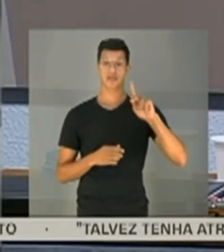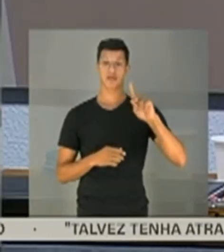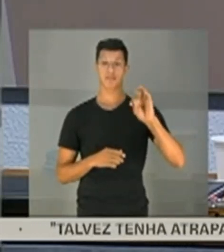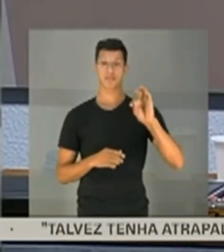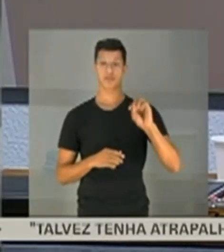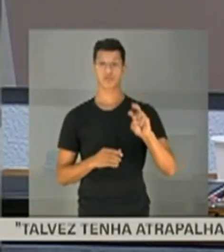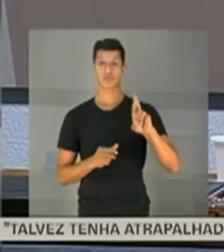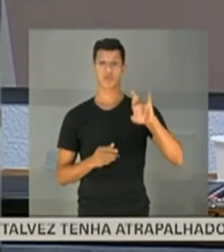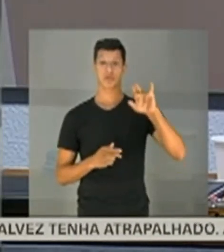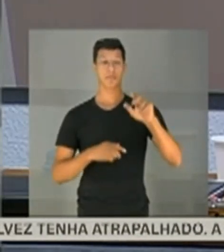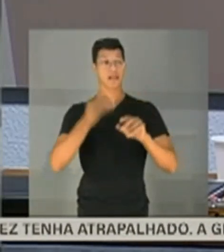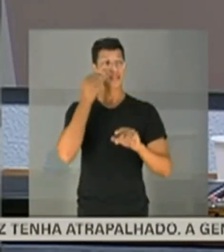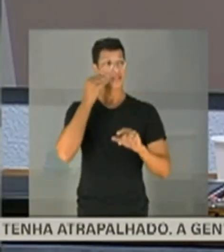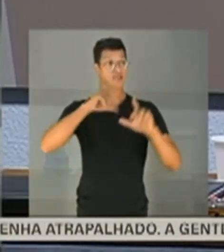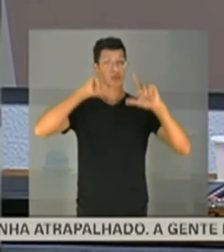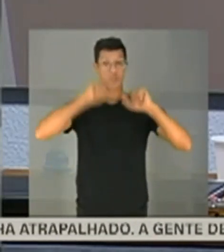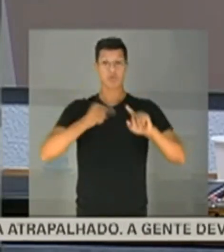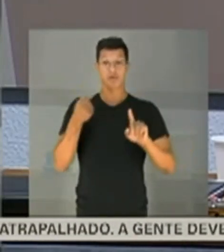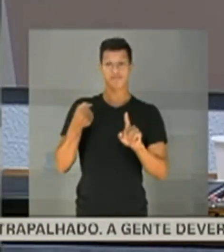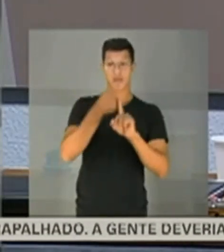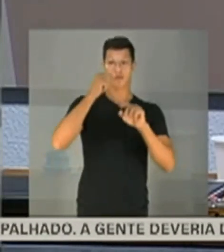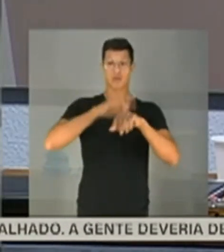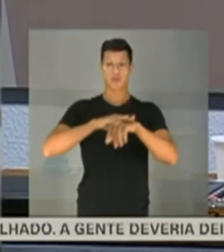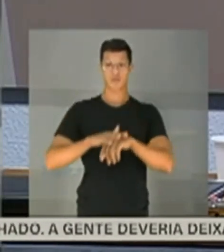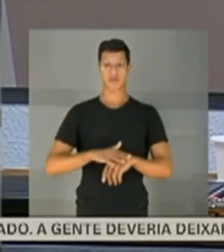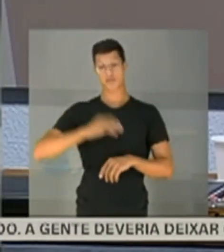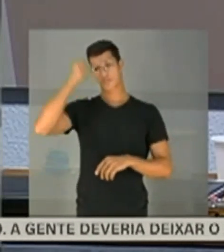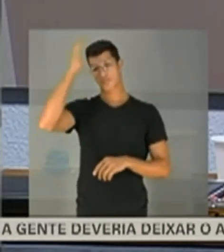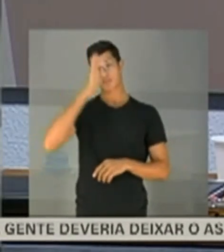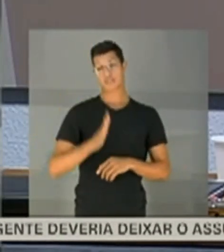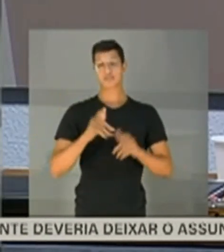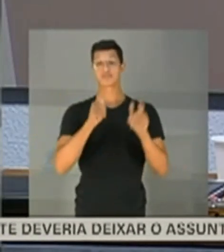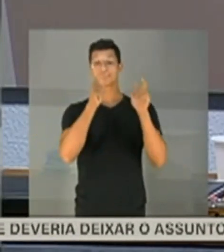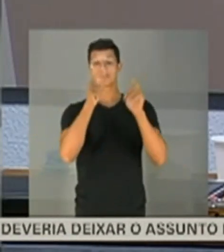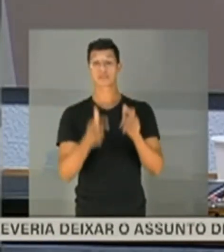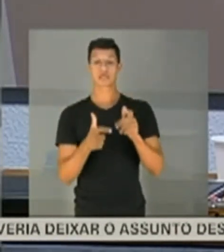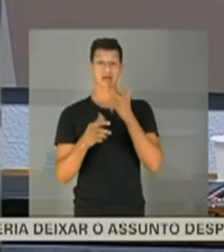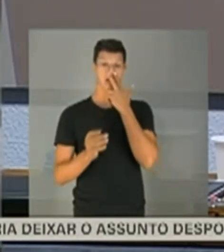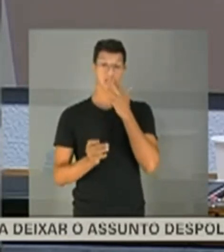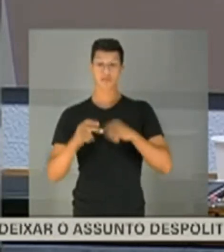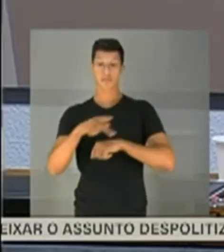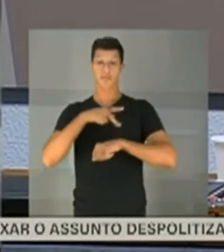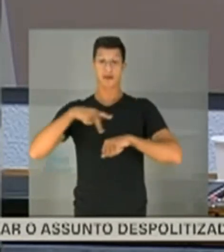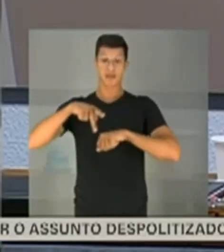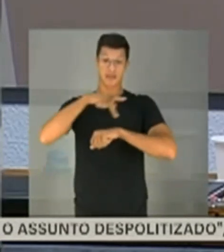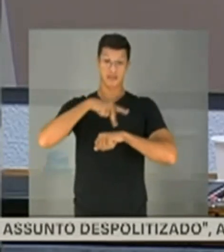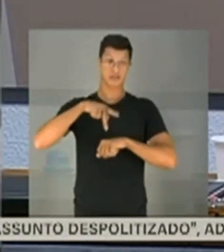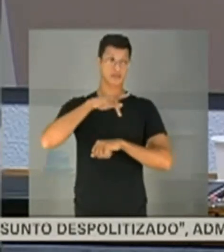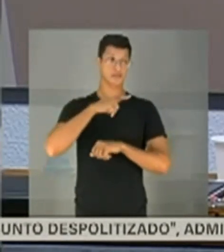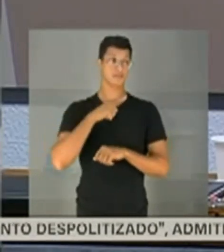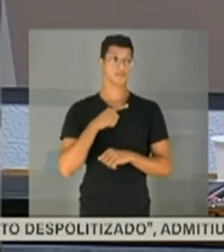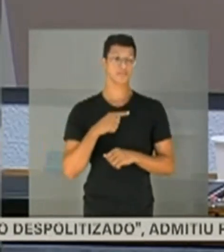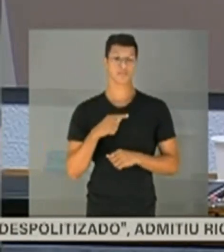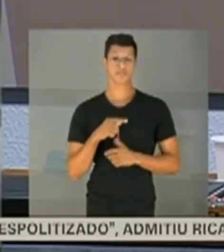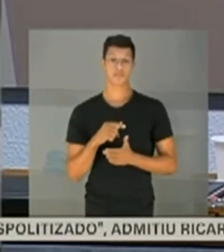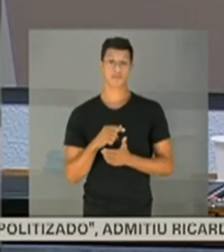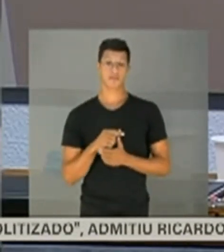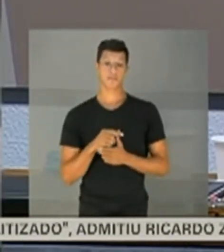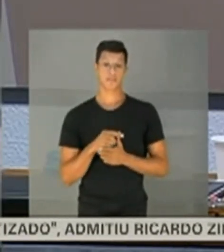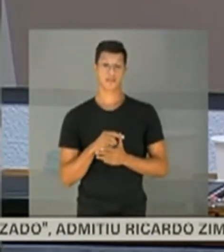tentar diminuir o impacto da doença. O Brasil, na ocasião, era considerado um país